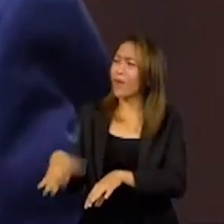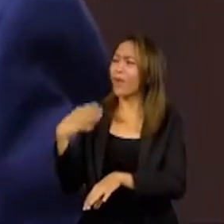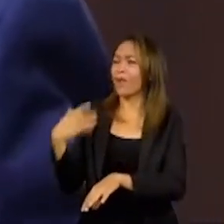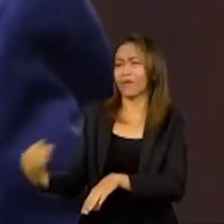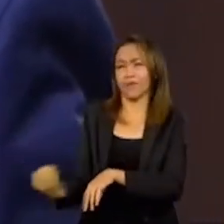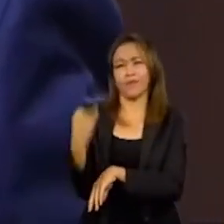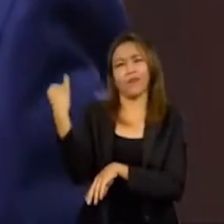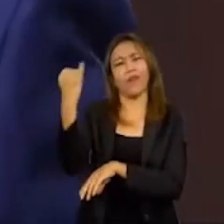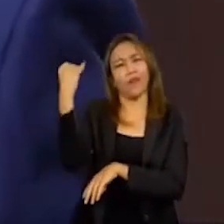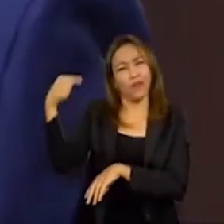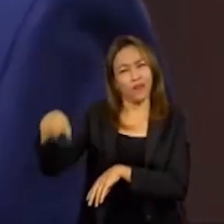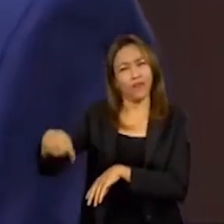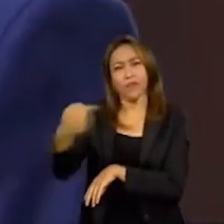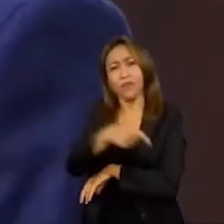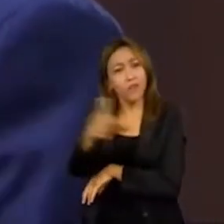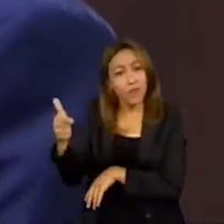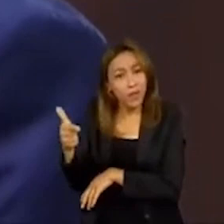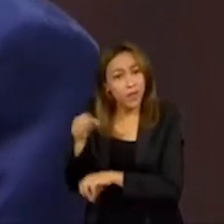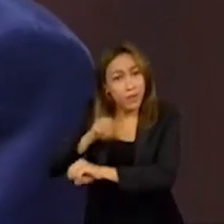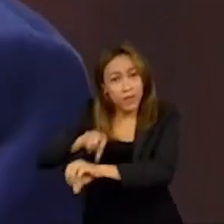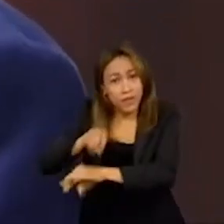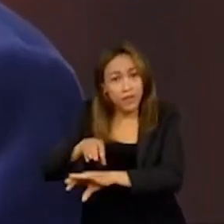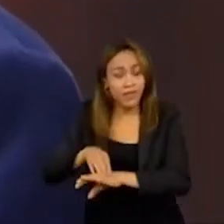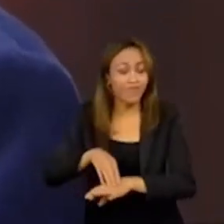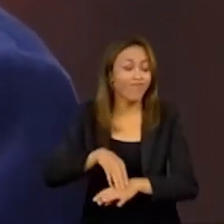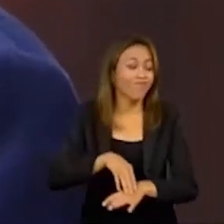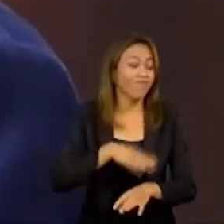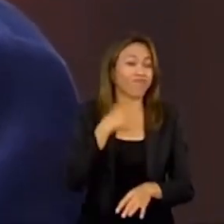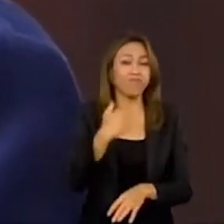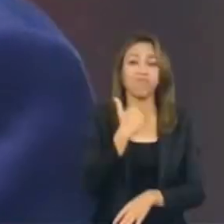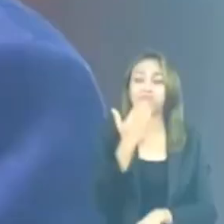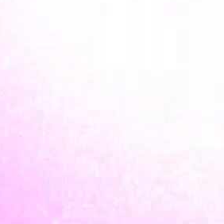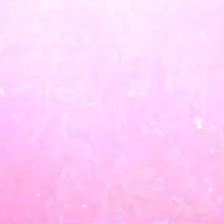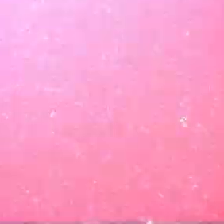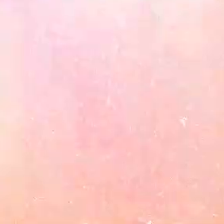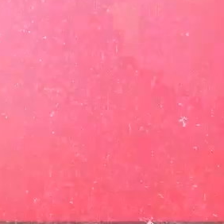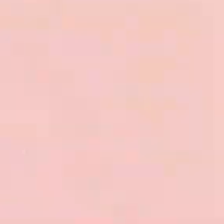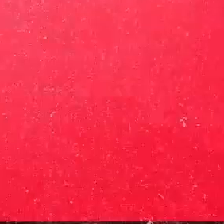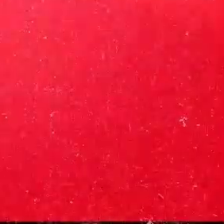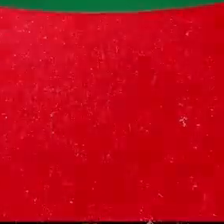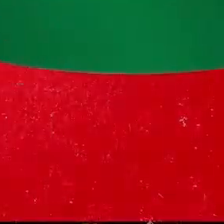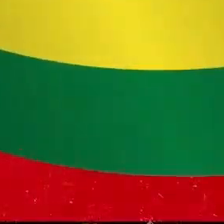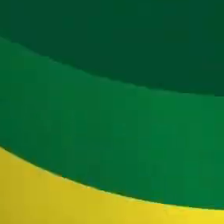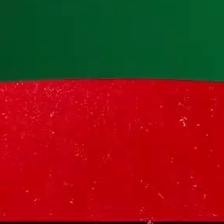do mundo vai para frente. Nenhum país do mundo se desenvolveu se antes não investir na educação.